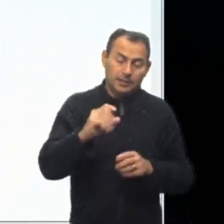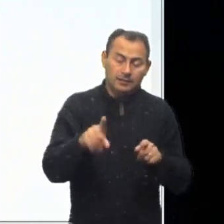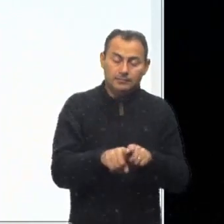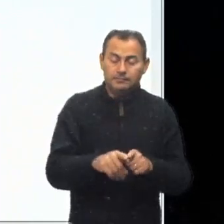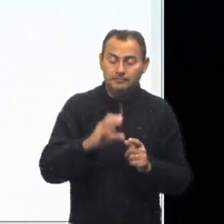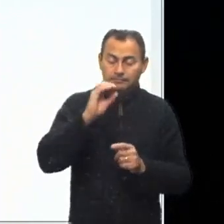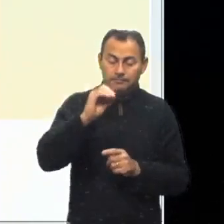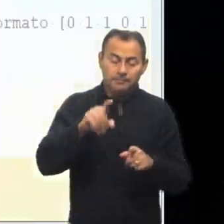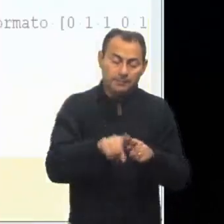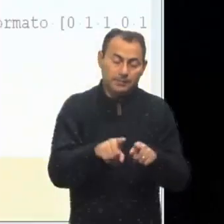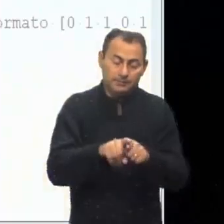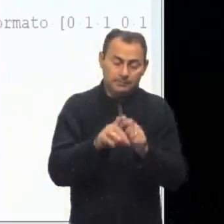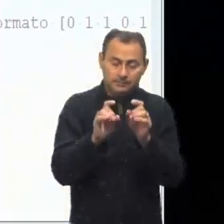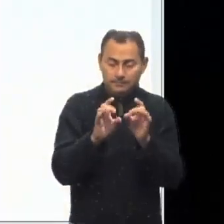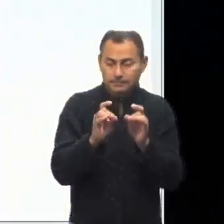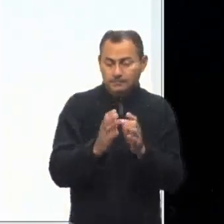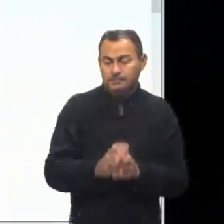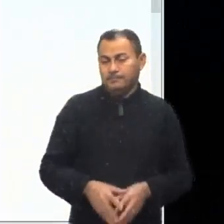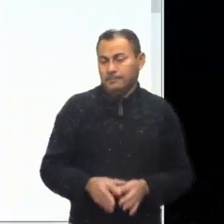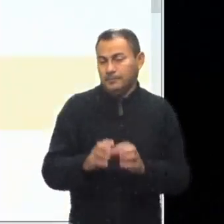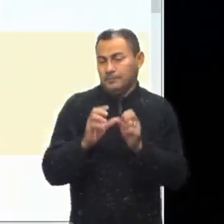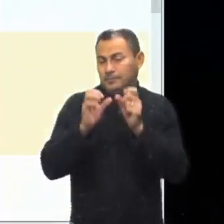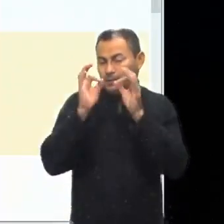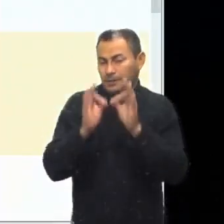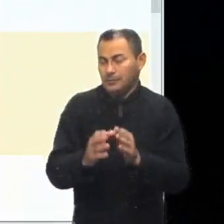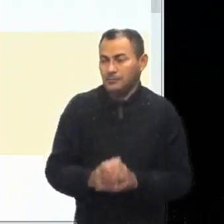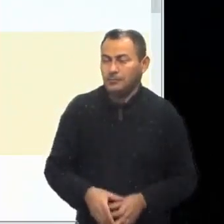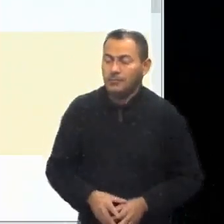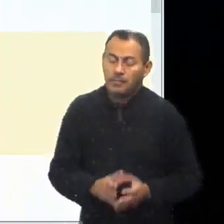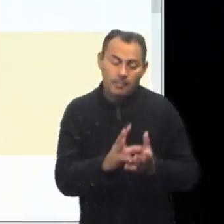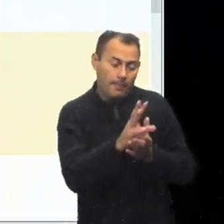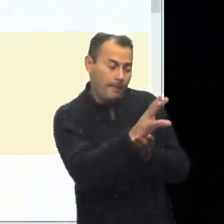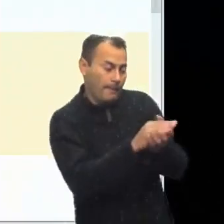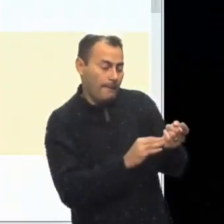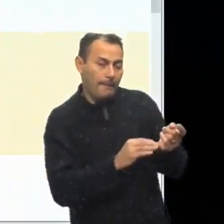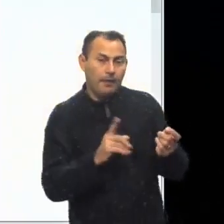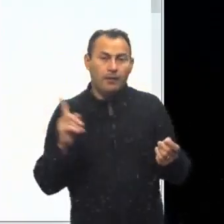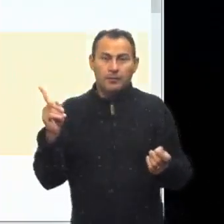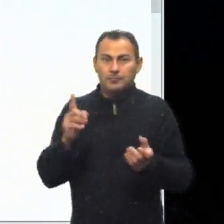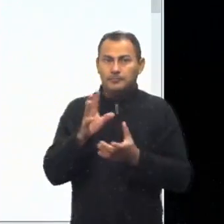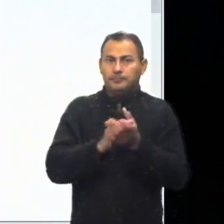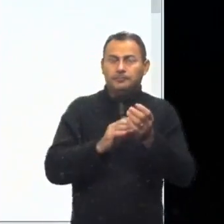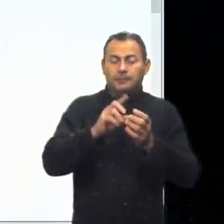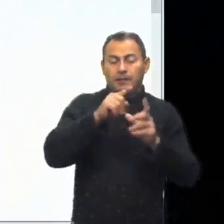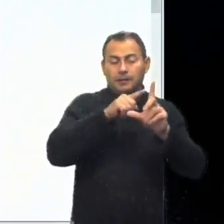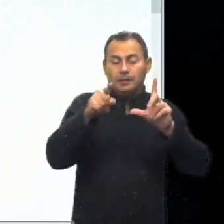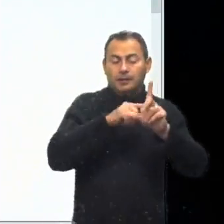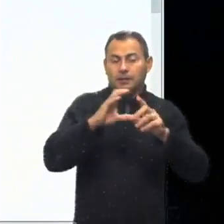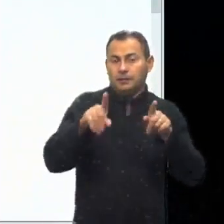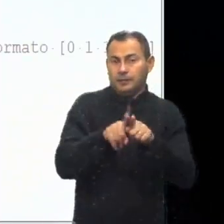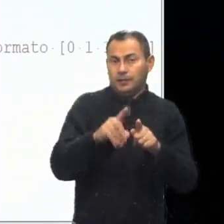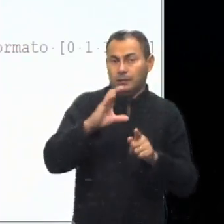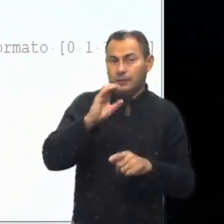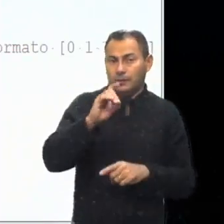naquele período específico. Então, eu vou copiar essas linhas de código